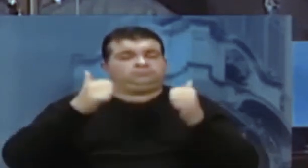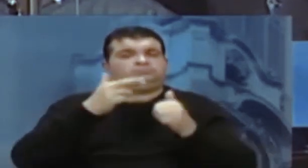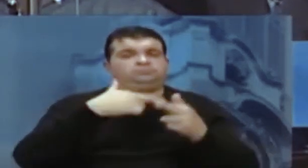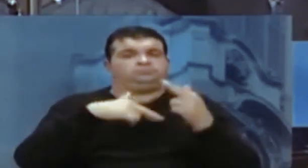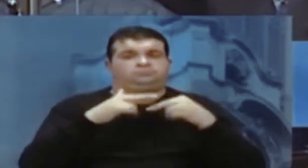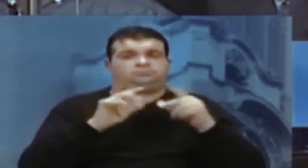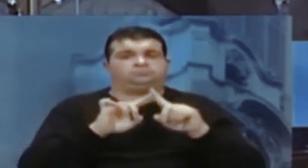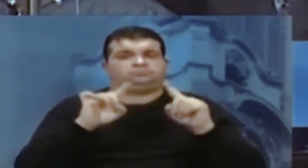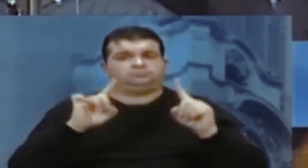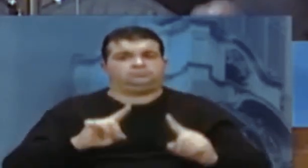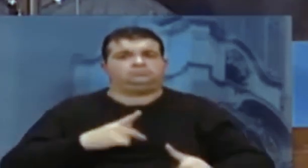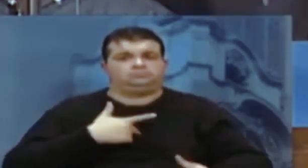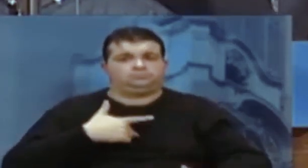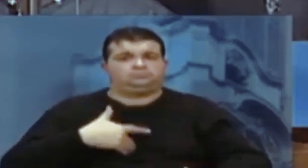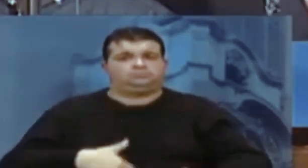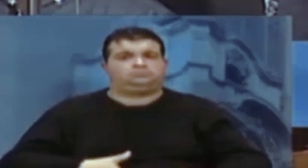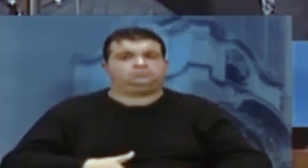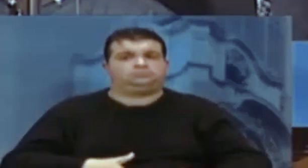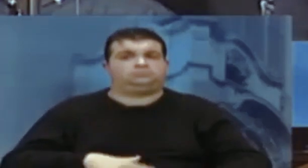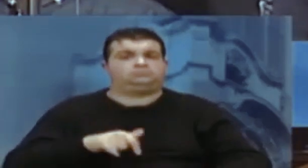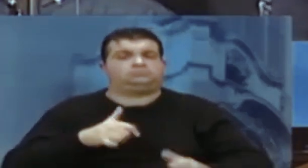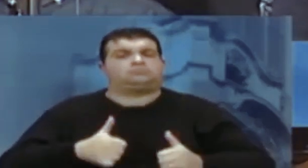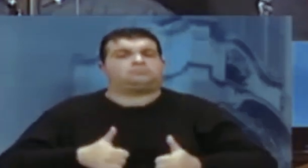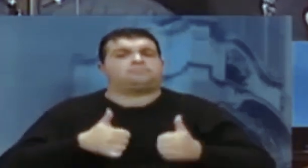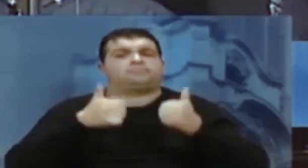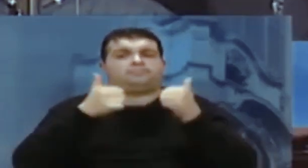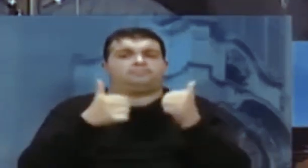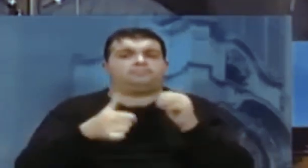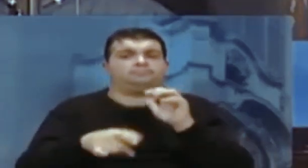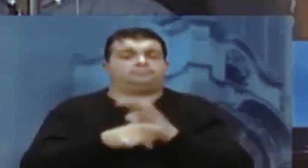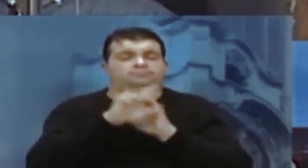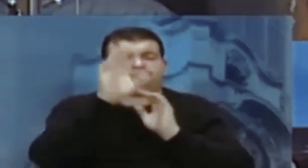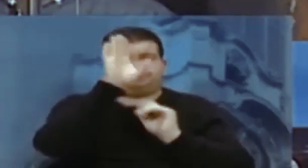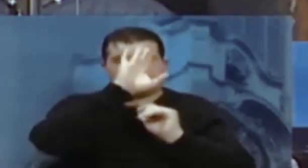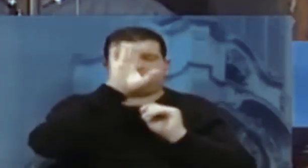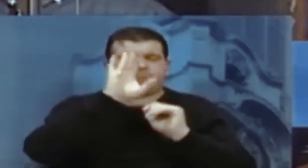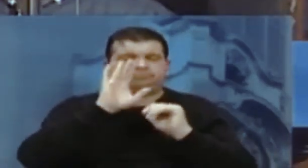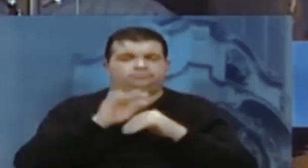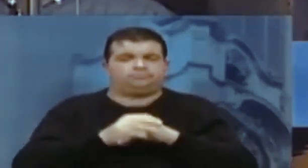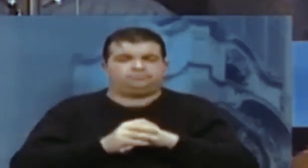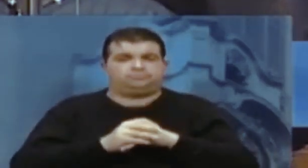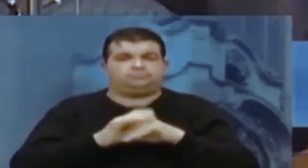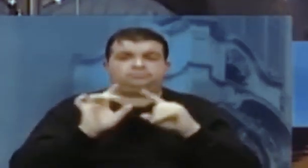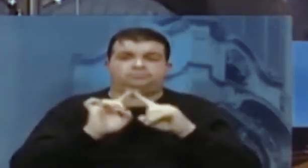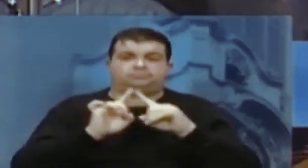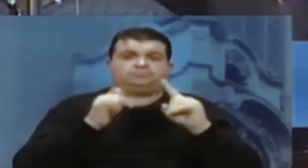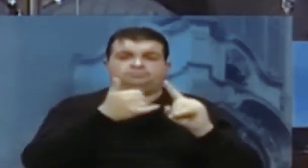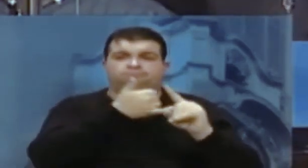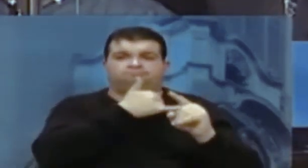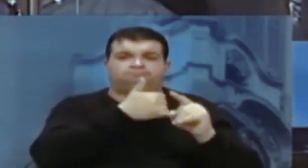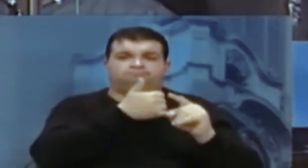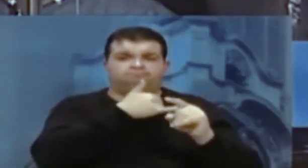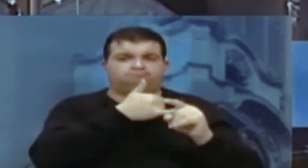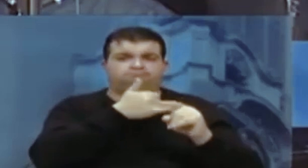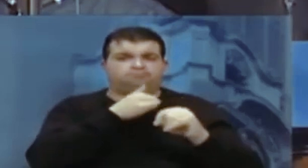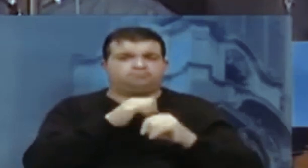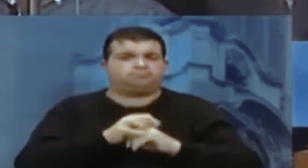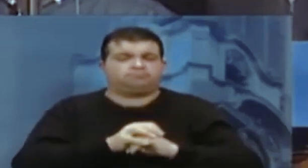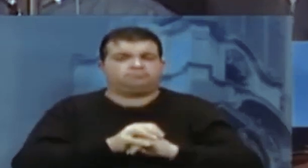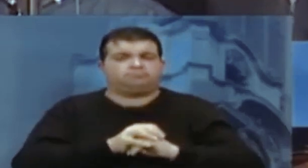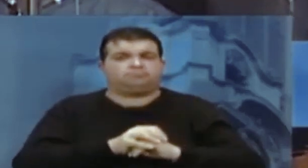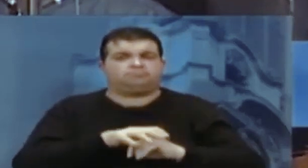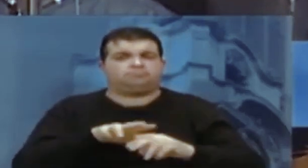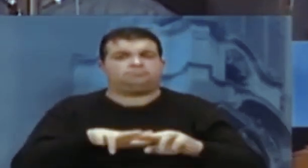para os servidores públicos, a melhor reforma do Brasil. E, infelizmente,